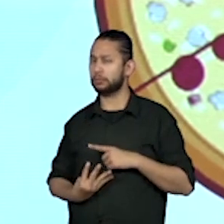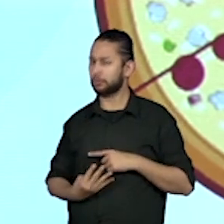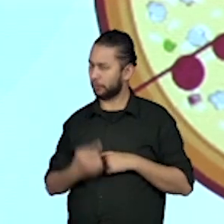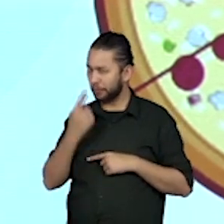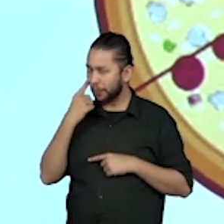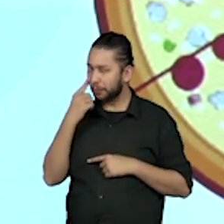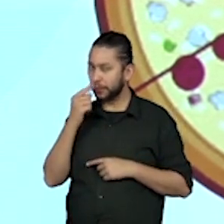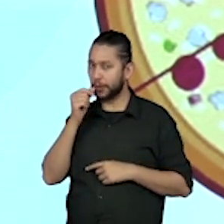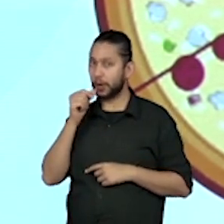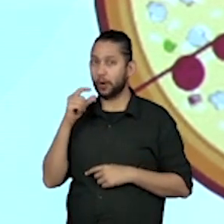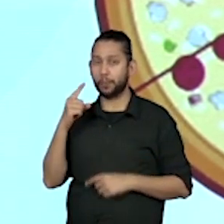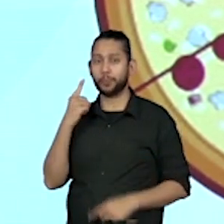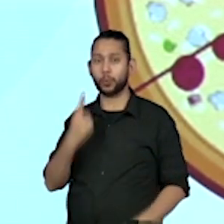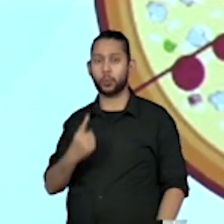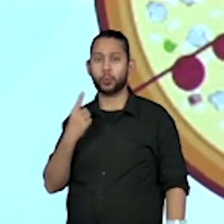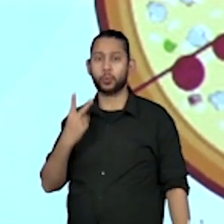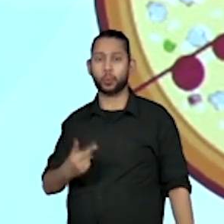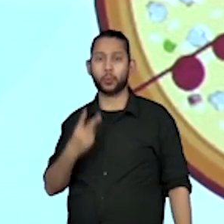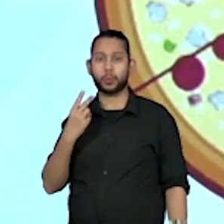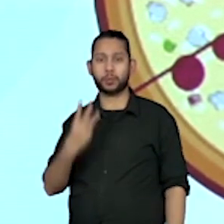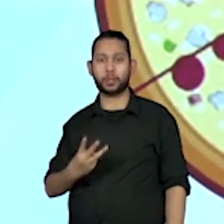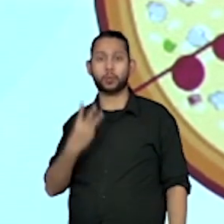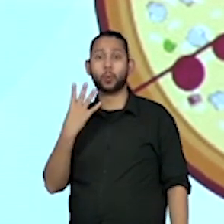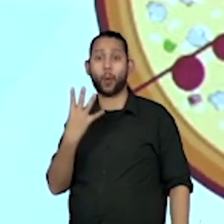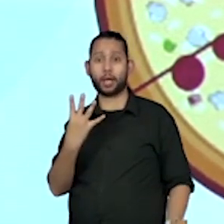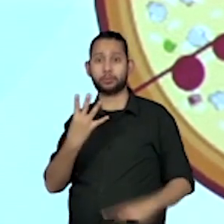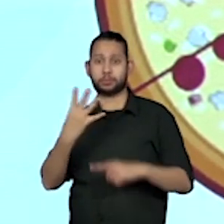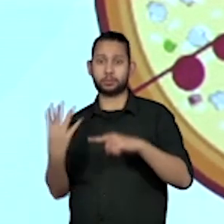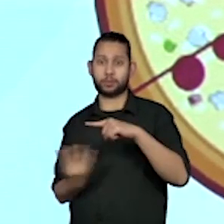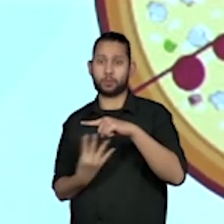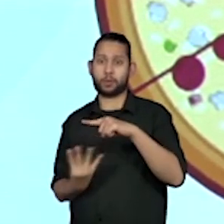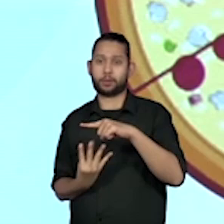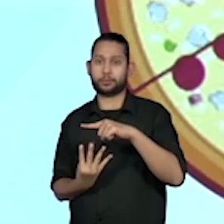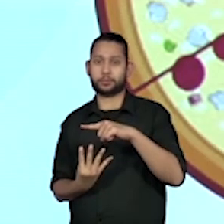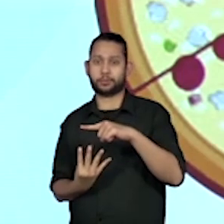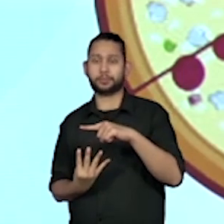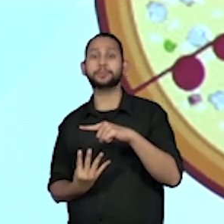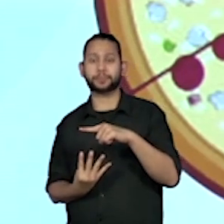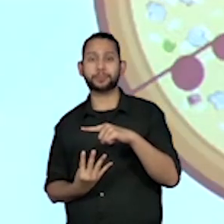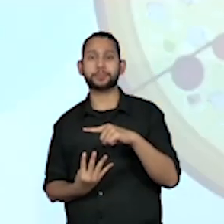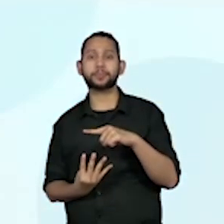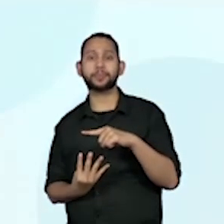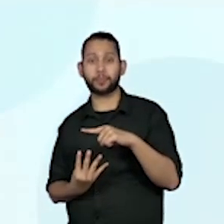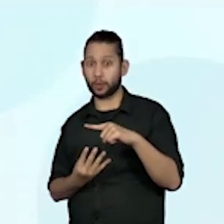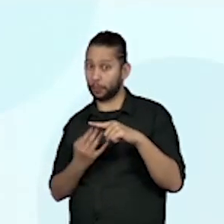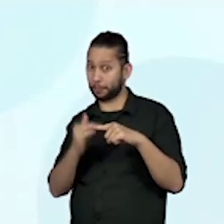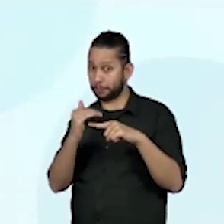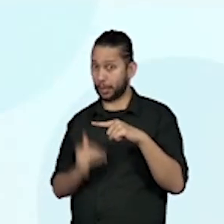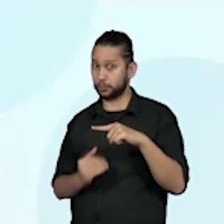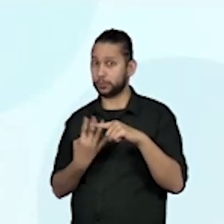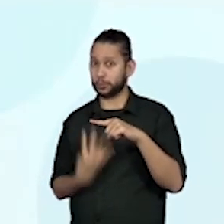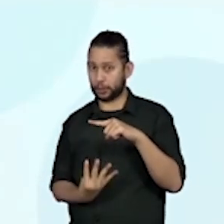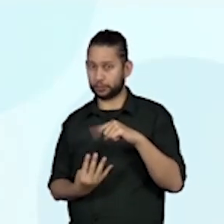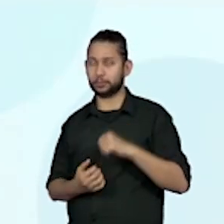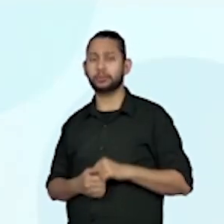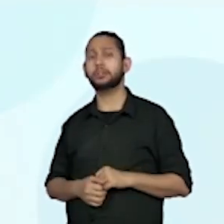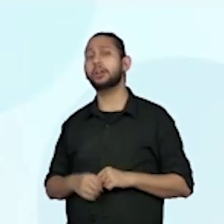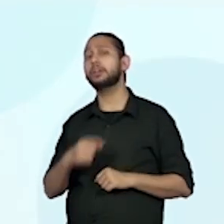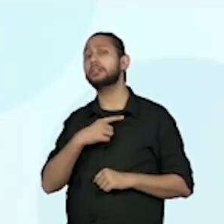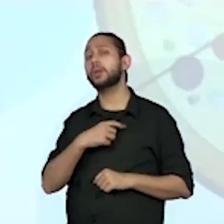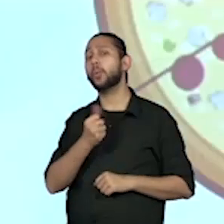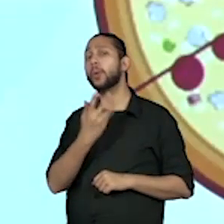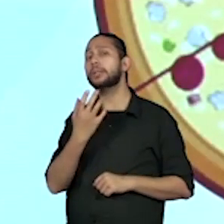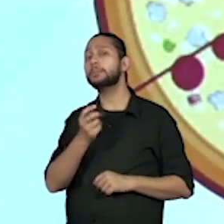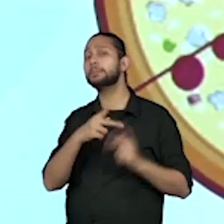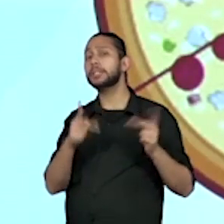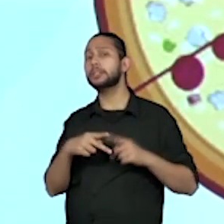lá. 1, 2, 3, 4. Ótimo. 4 é a parte de baixo. E quanto eu ainda tenho de